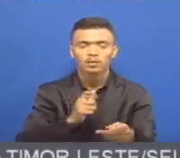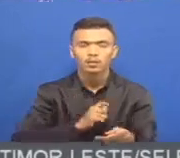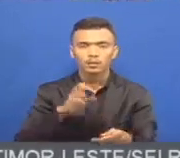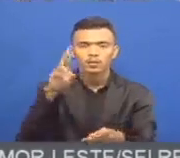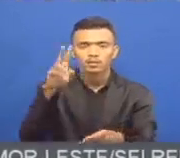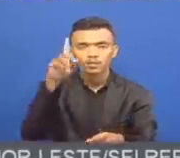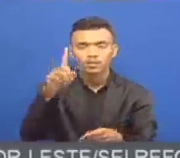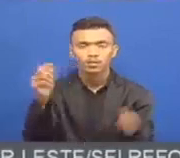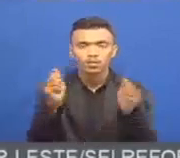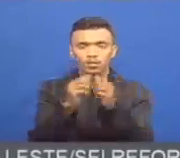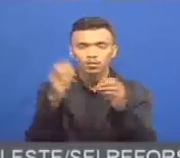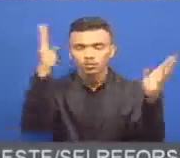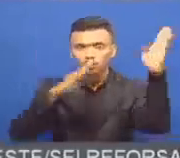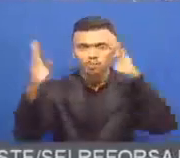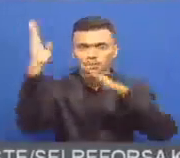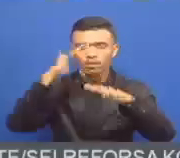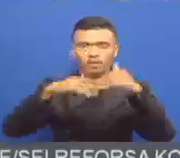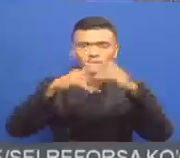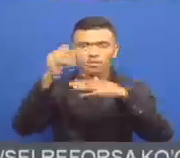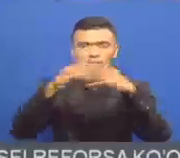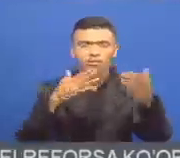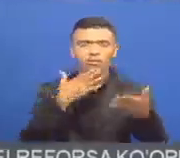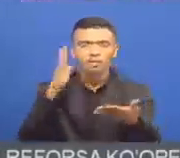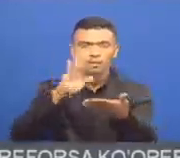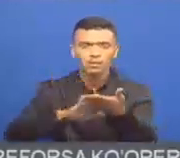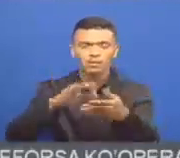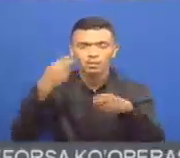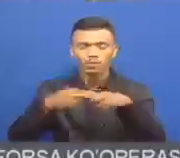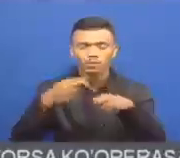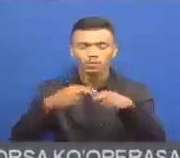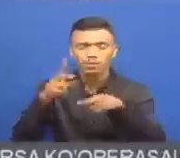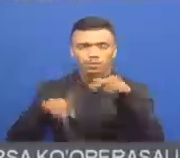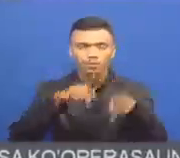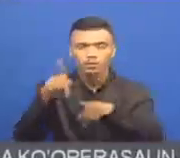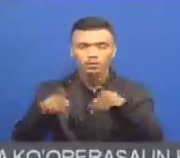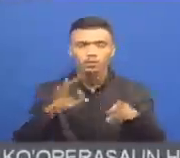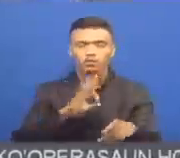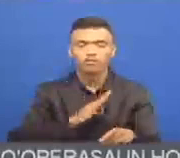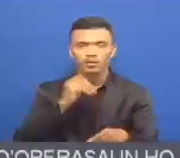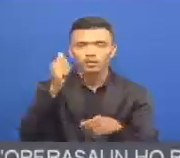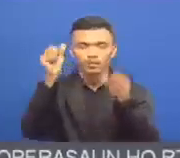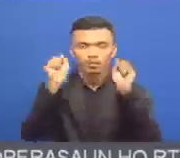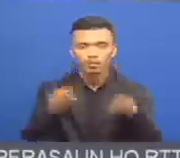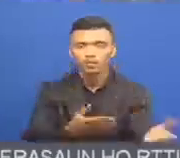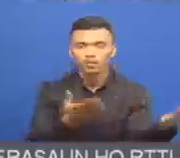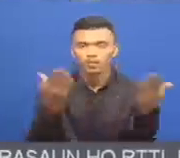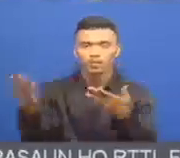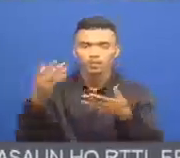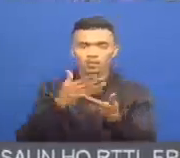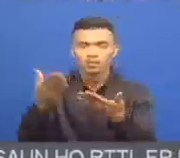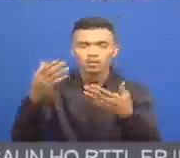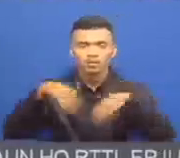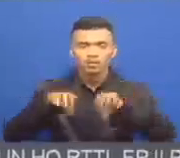ida. O problema infraestrutura básica ne bela favorável. Dificulta tebes comunidade ia Fatumeia, ato bele lori produto ba